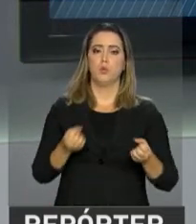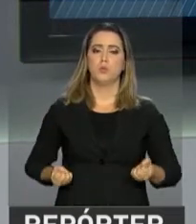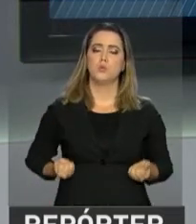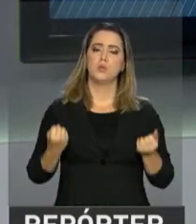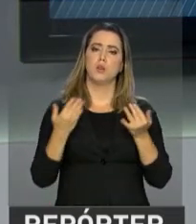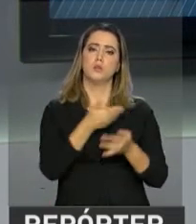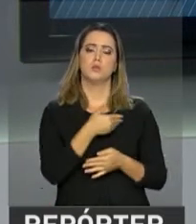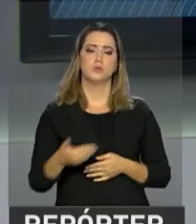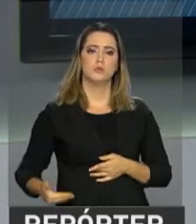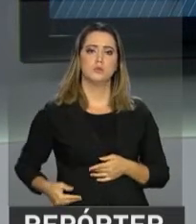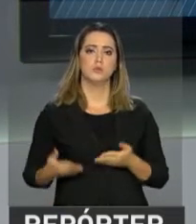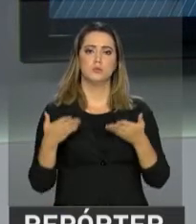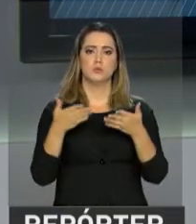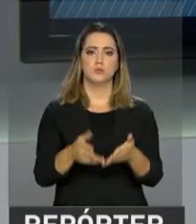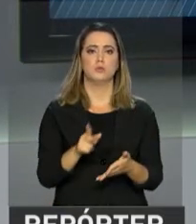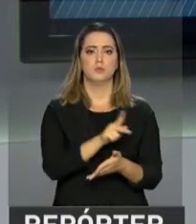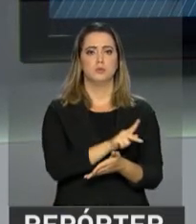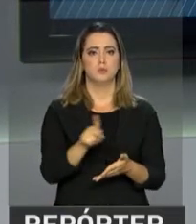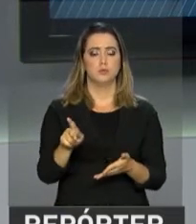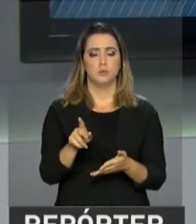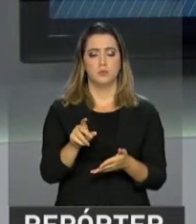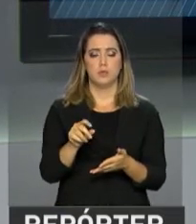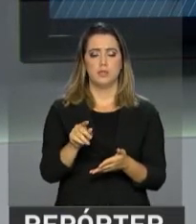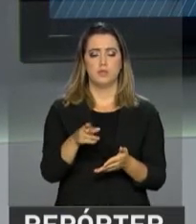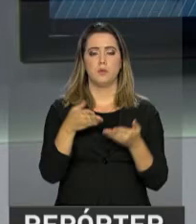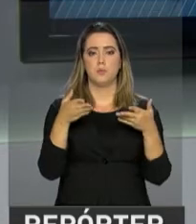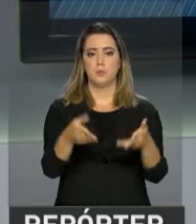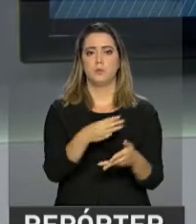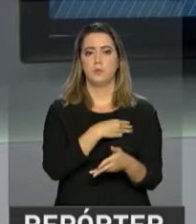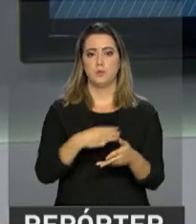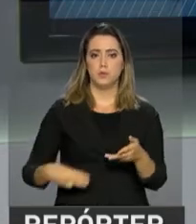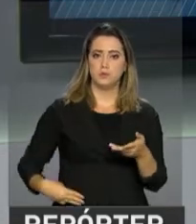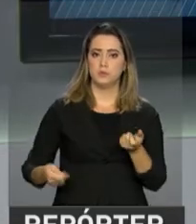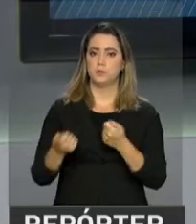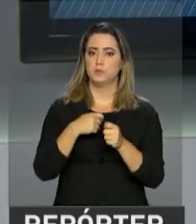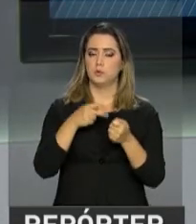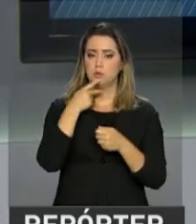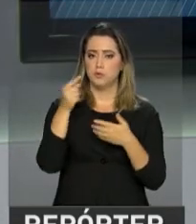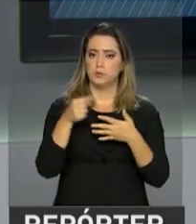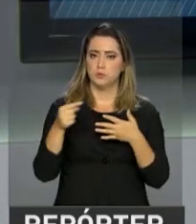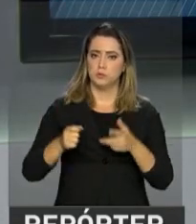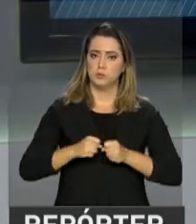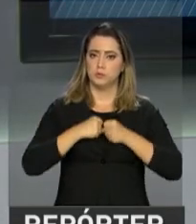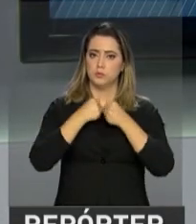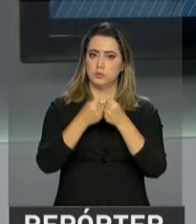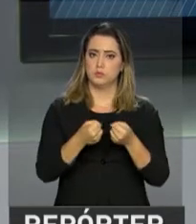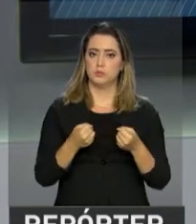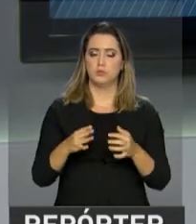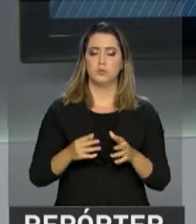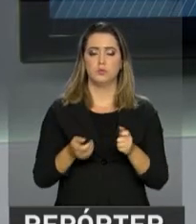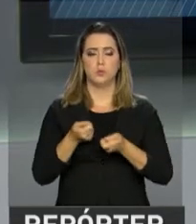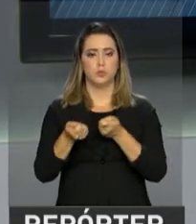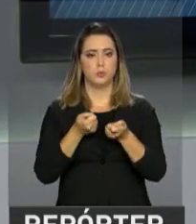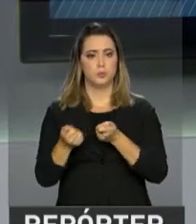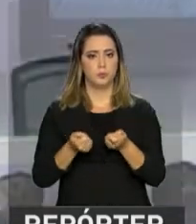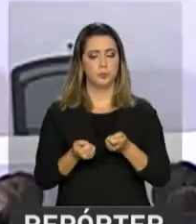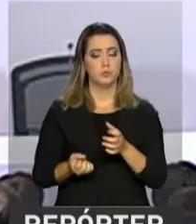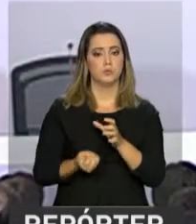presença do ministro da Fazenda, Henrique Meirelles, que destacou os esforços do governo para ajustar as contas e gerar